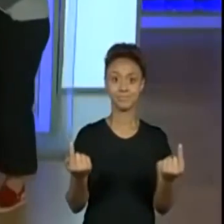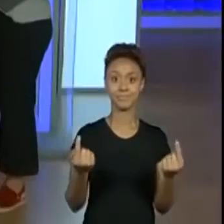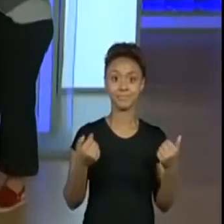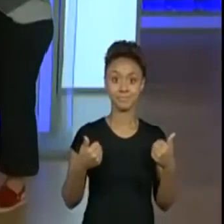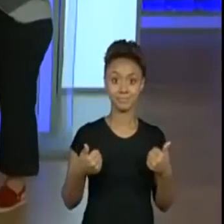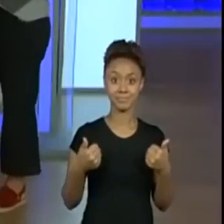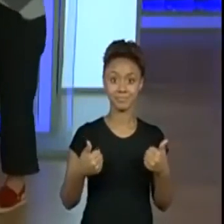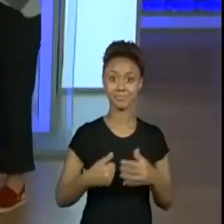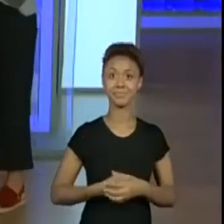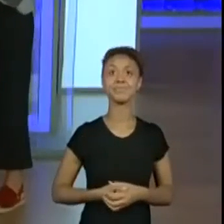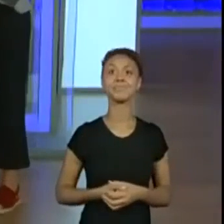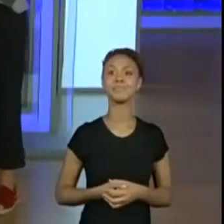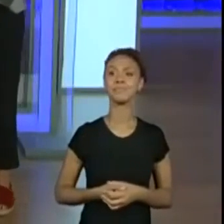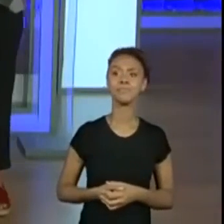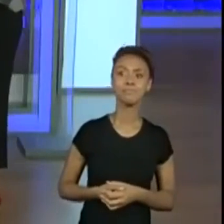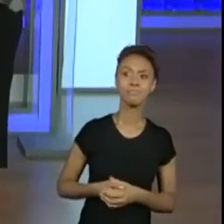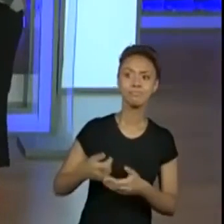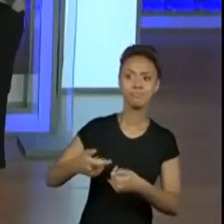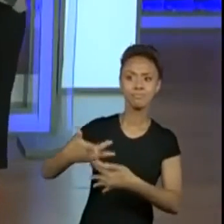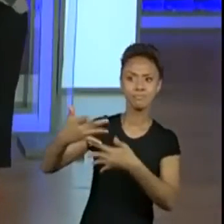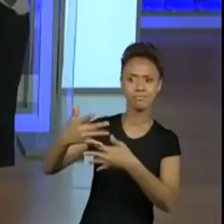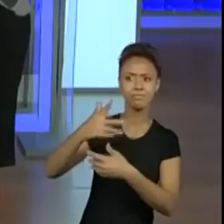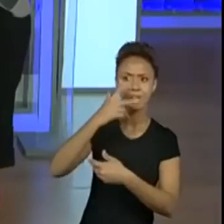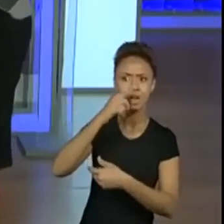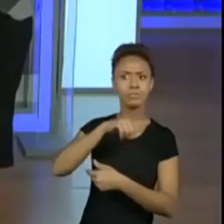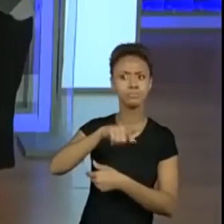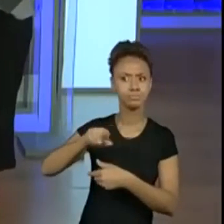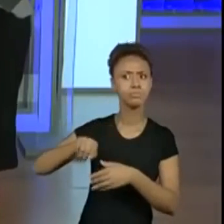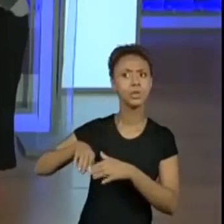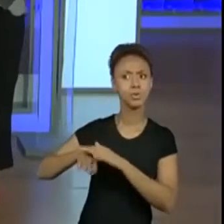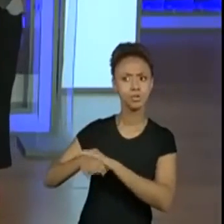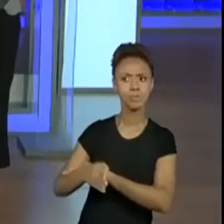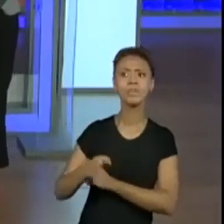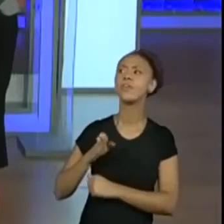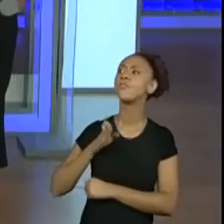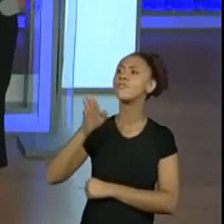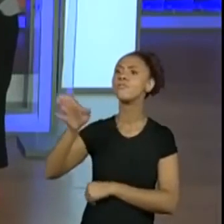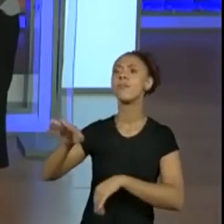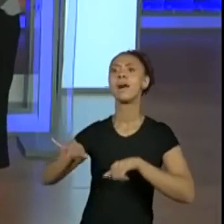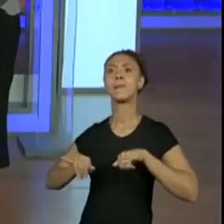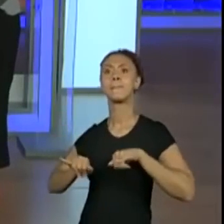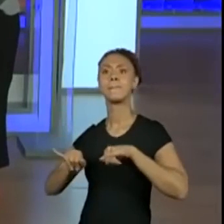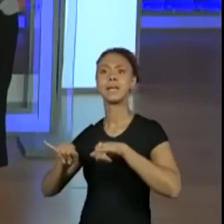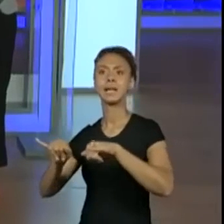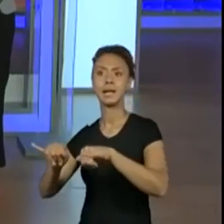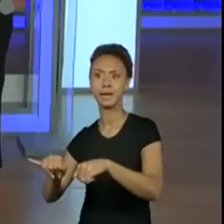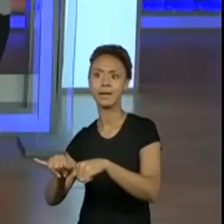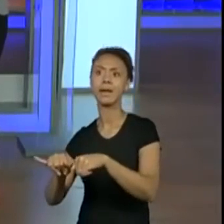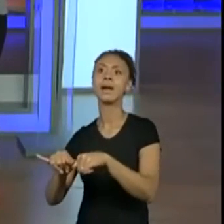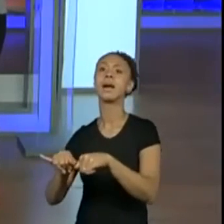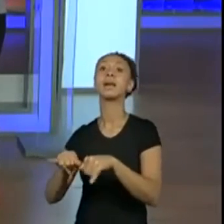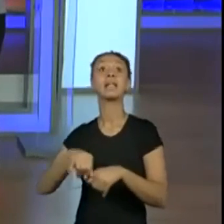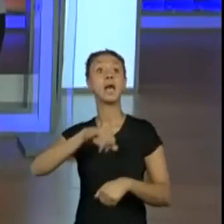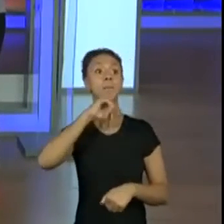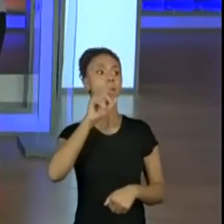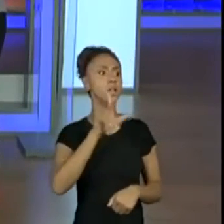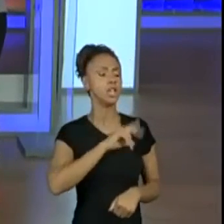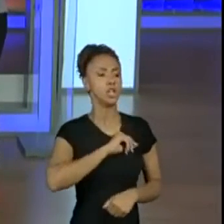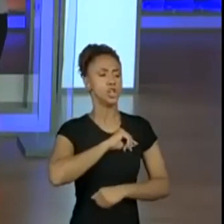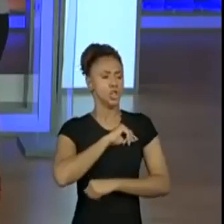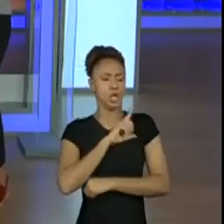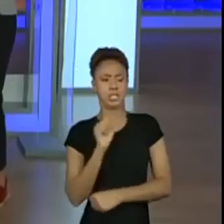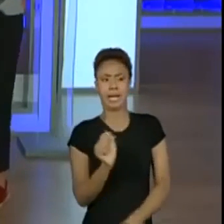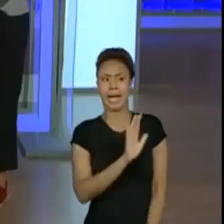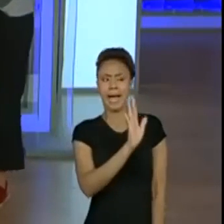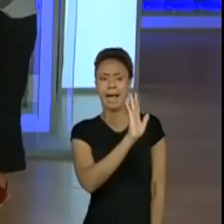certo? É, eu acho que os estudantes estão acostumados aí, quando vão com os responsáveis no mercado, e a mãe vira e fala, nossa, como